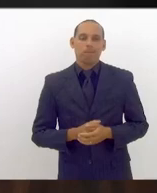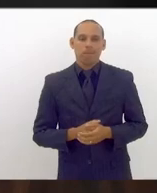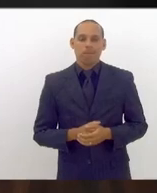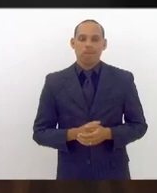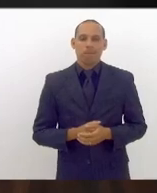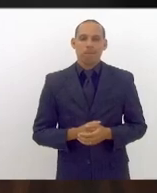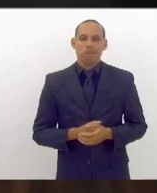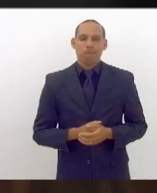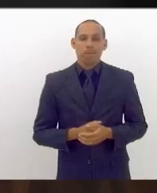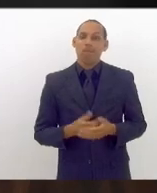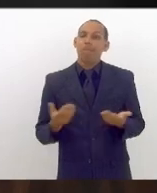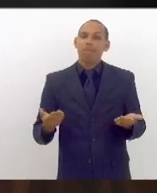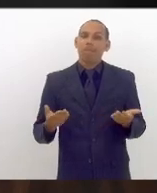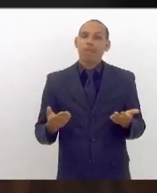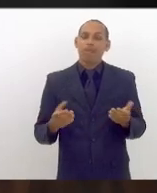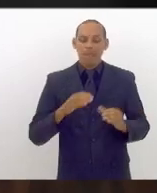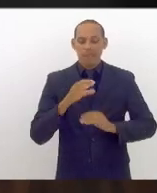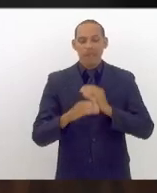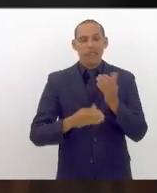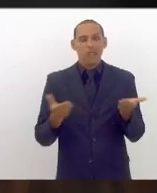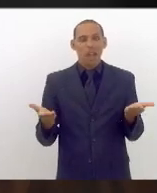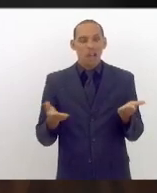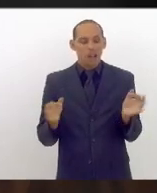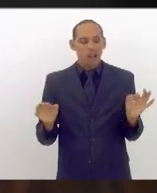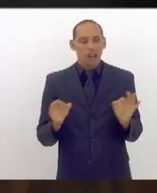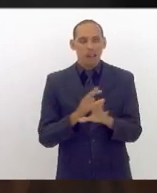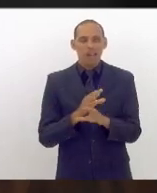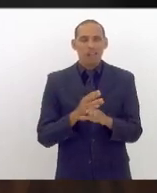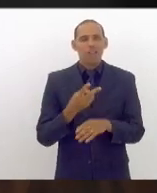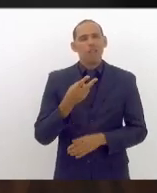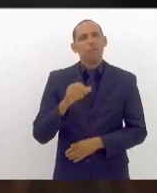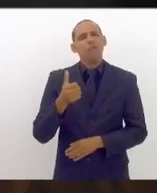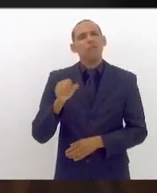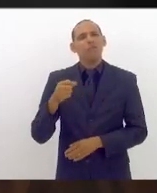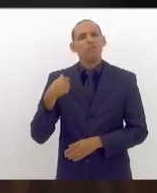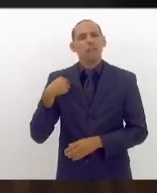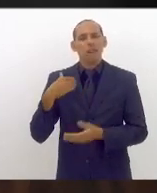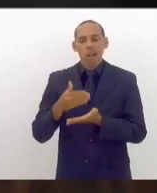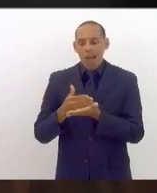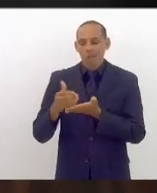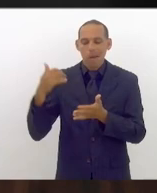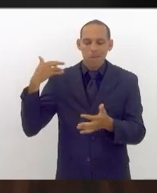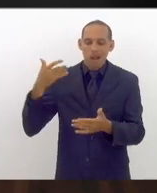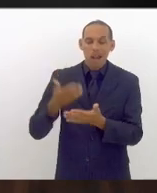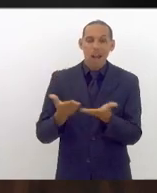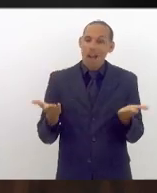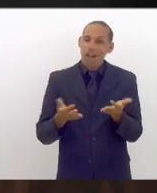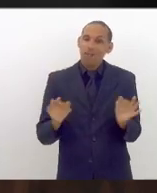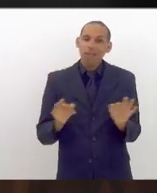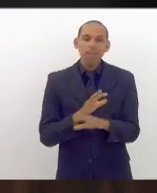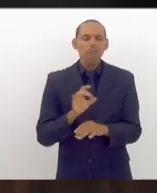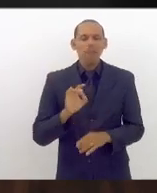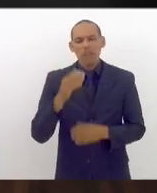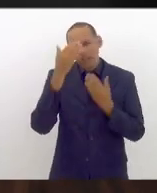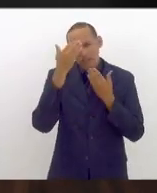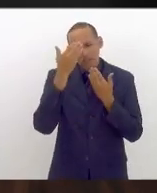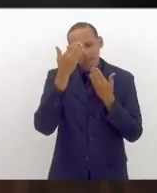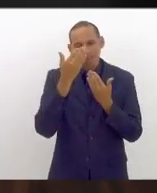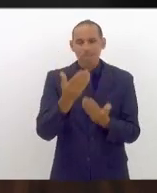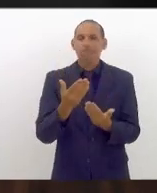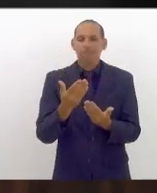se encerra esse ciclo eu comecei em 2018 queria só agradecer fazer